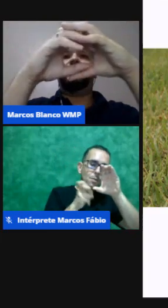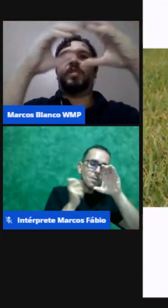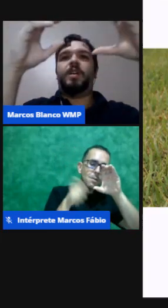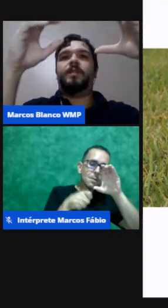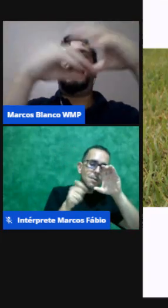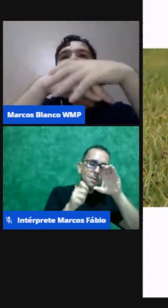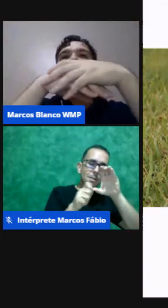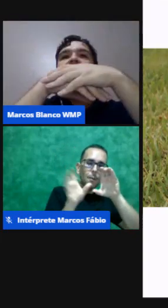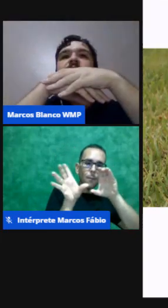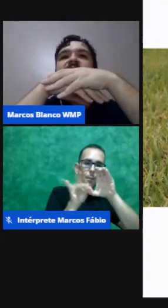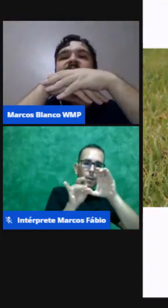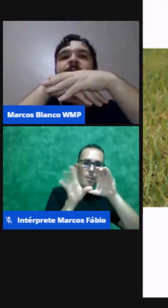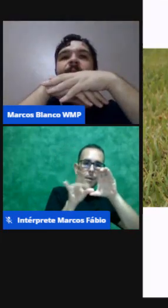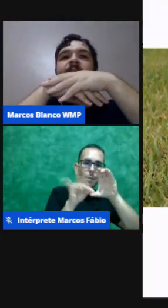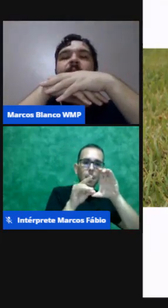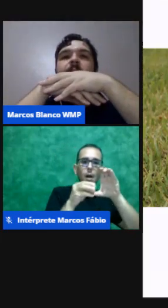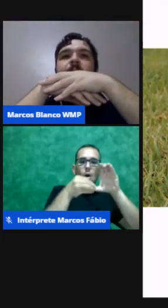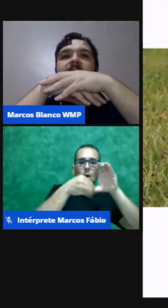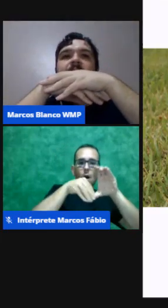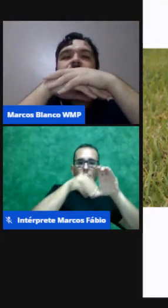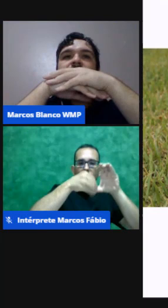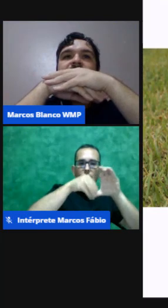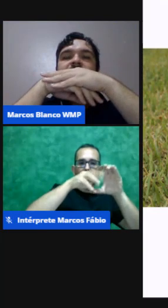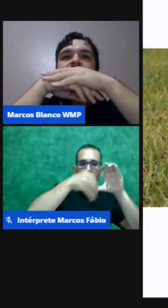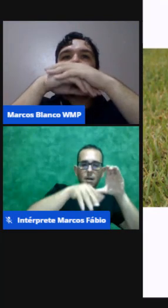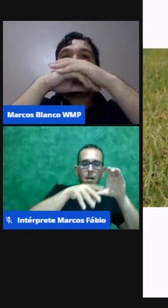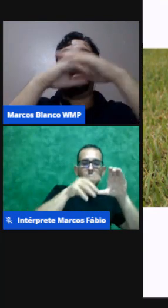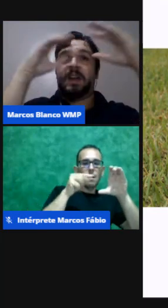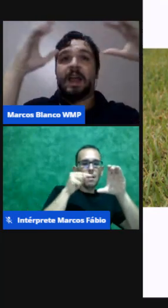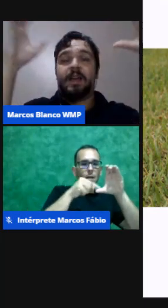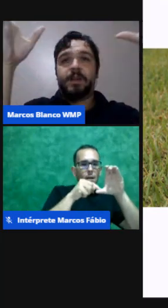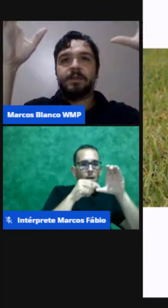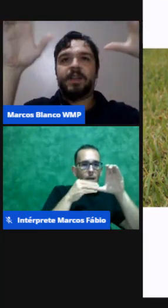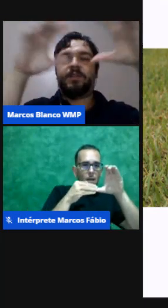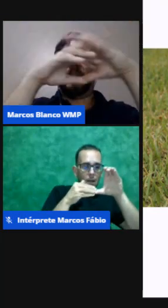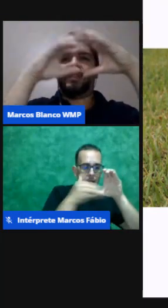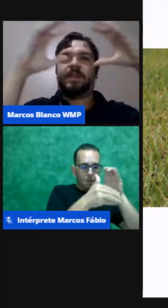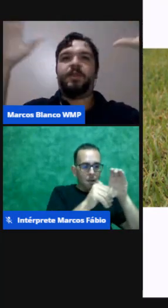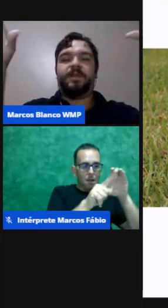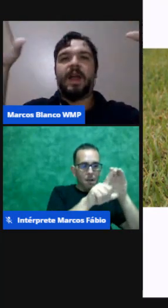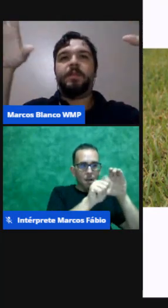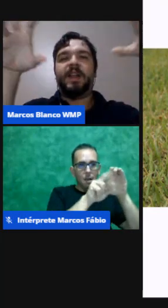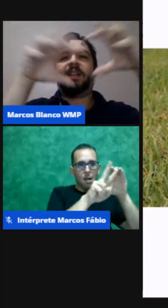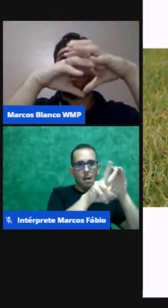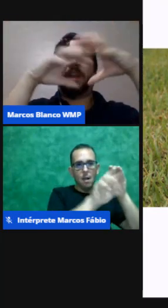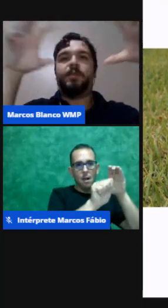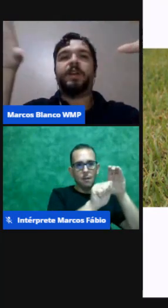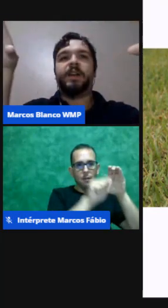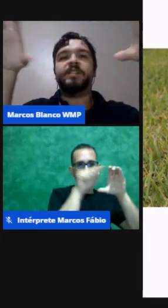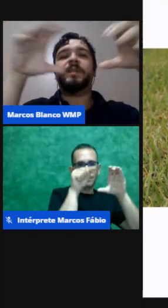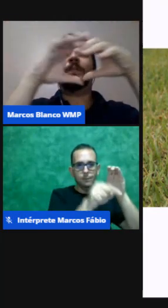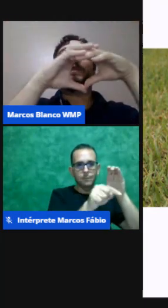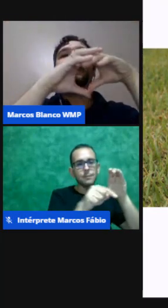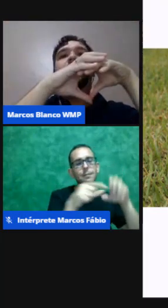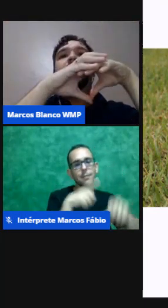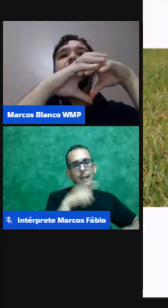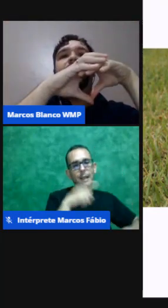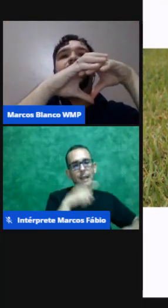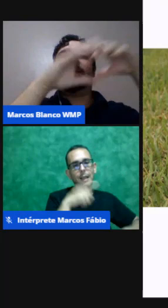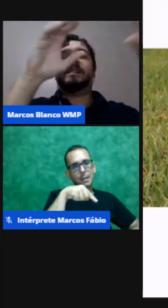ser capturados os ovos, a gente vai induzir para a fase de larva, dentro da nossa biofábrica, que tem em Campo